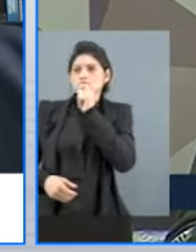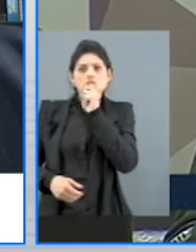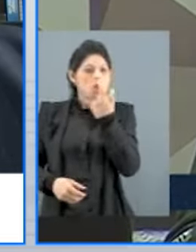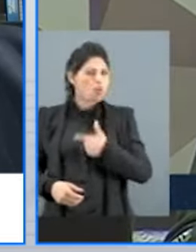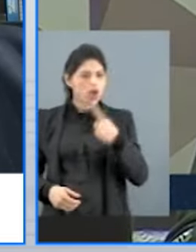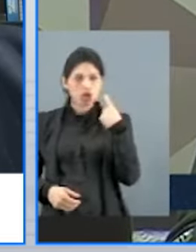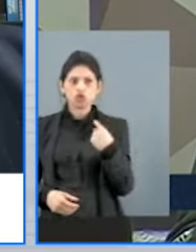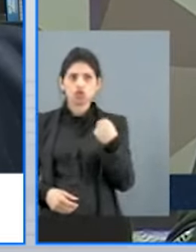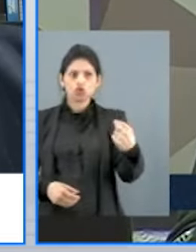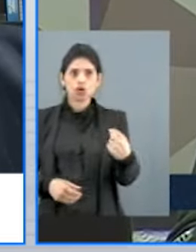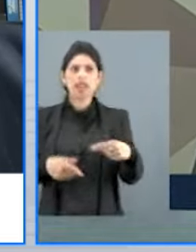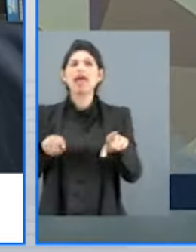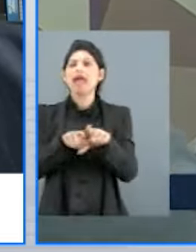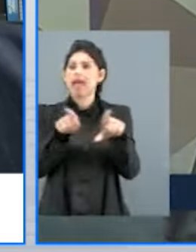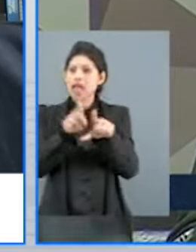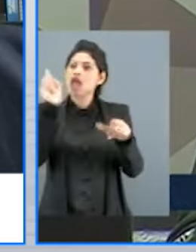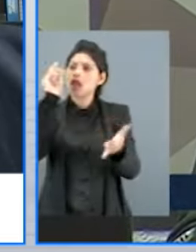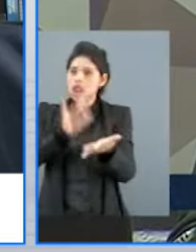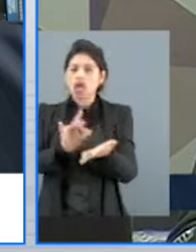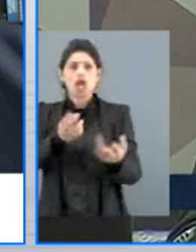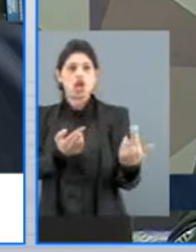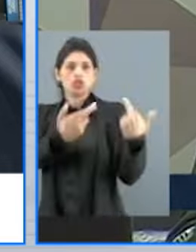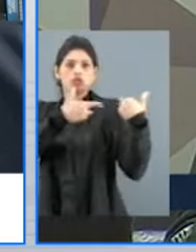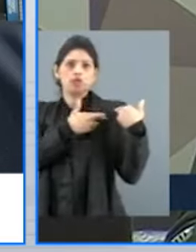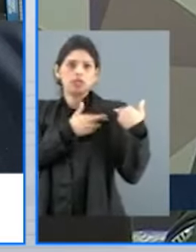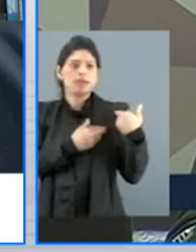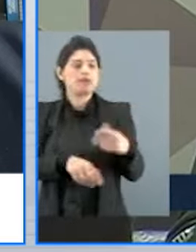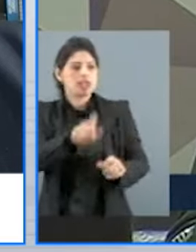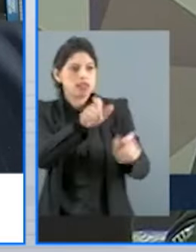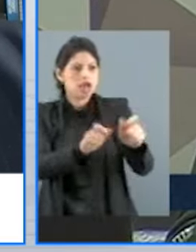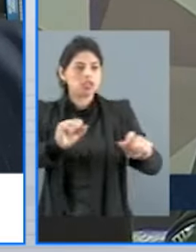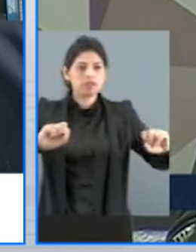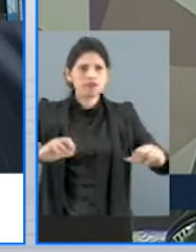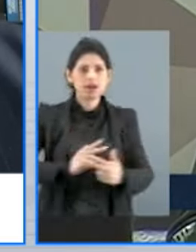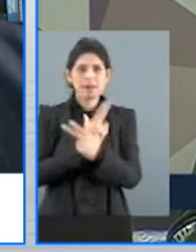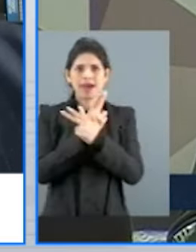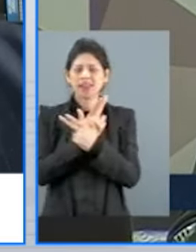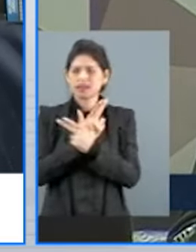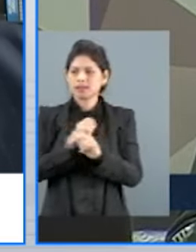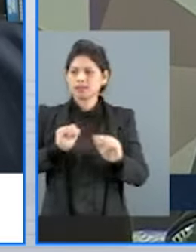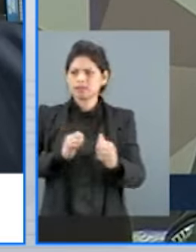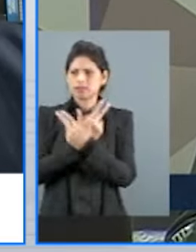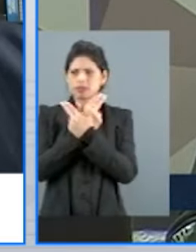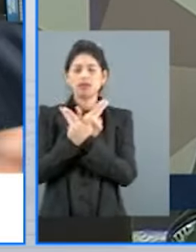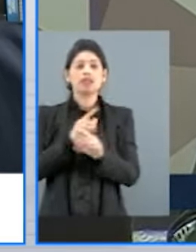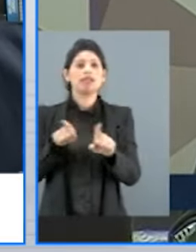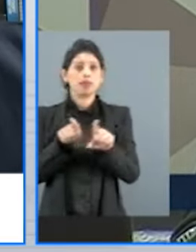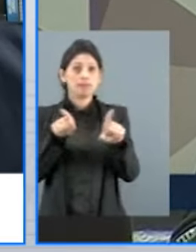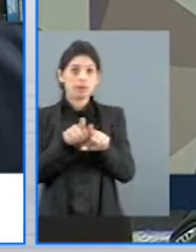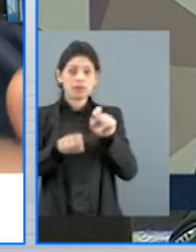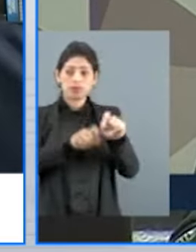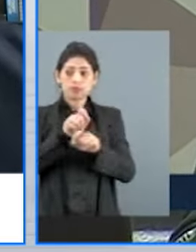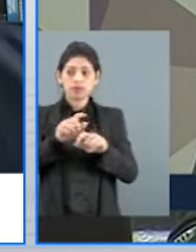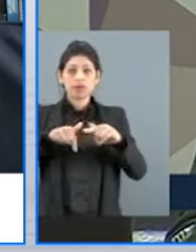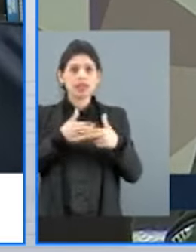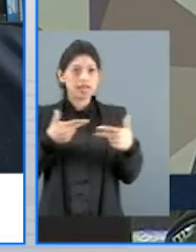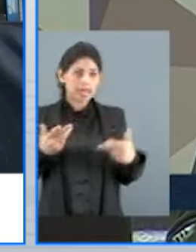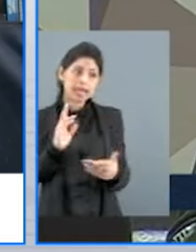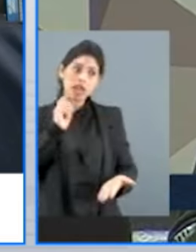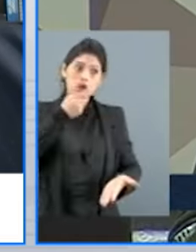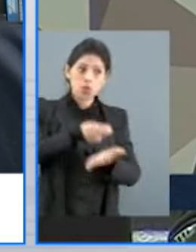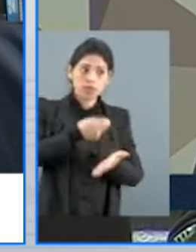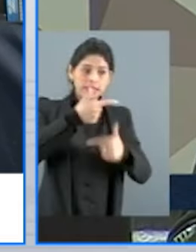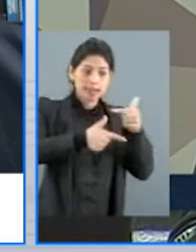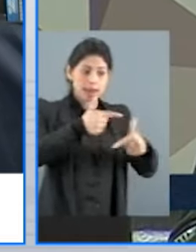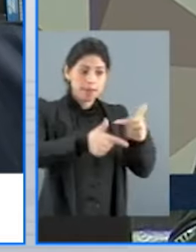causa da delação premiada. Então, tem coisas que precisam ser discutidas. Não dá para a gente ficar dentro desse processo